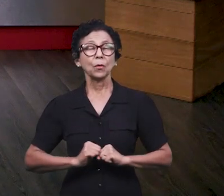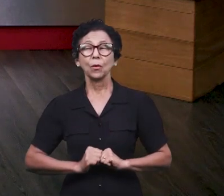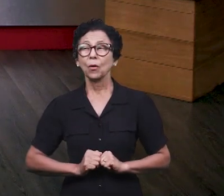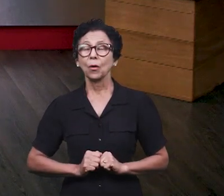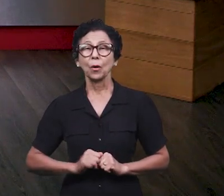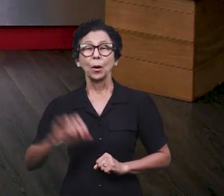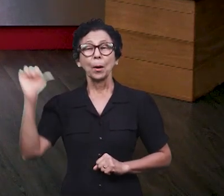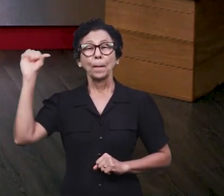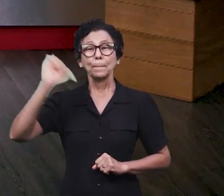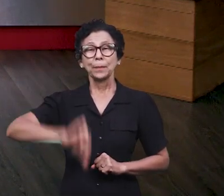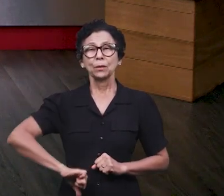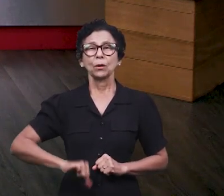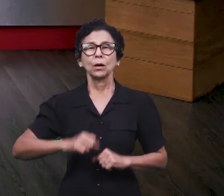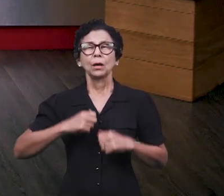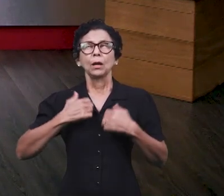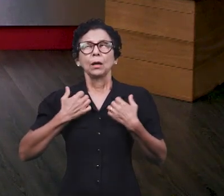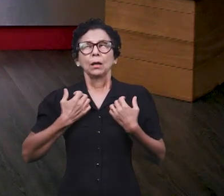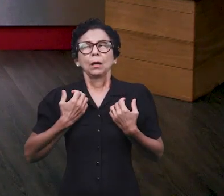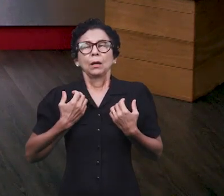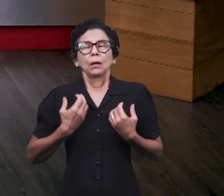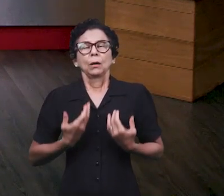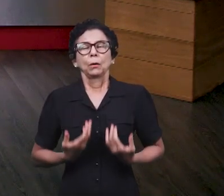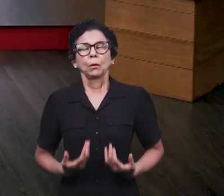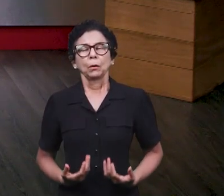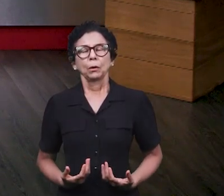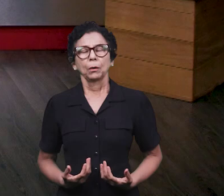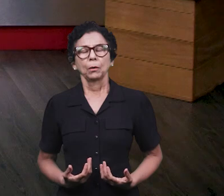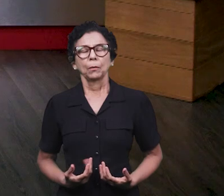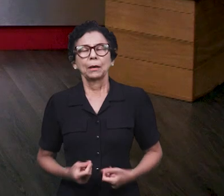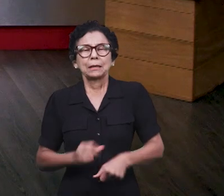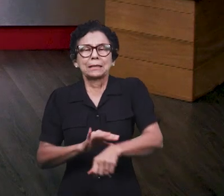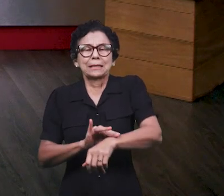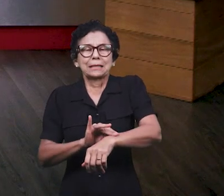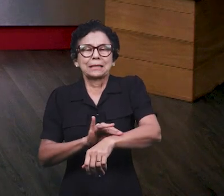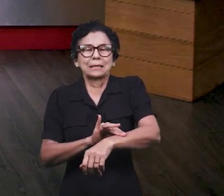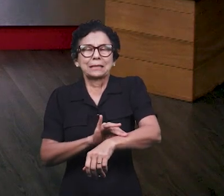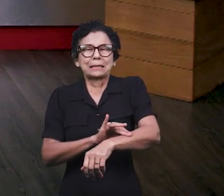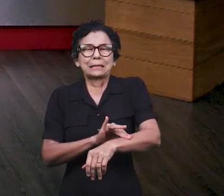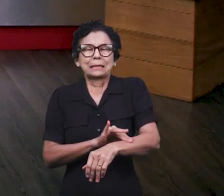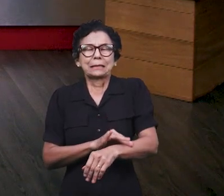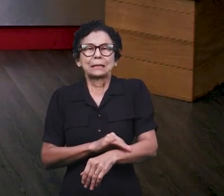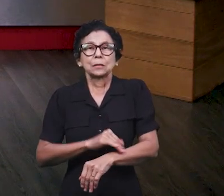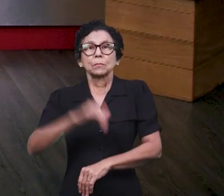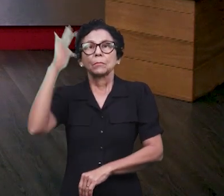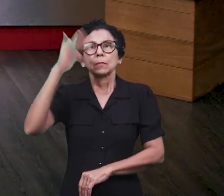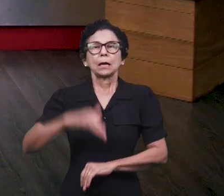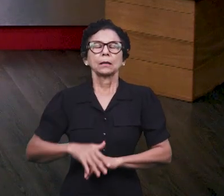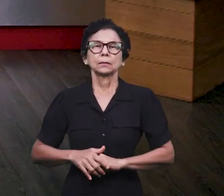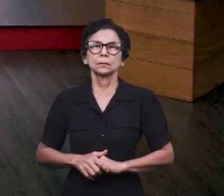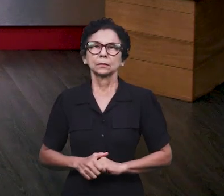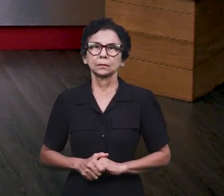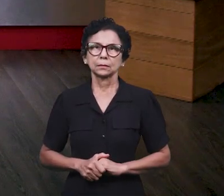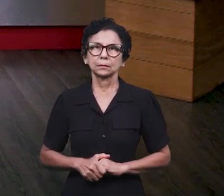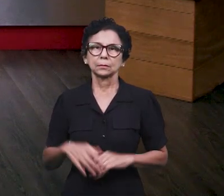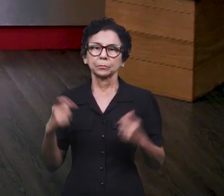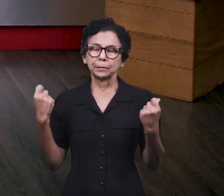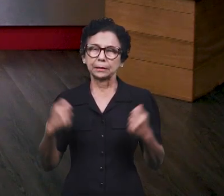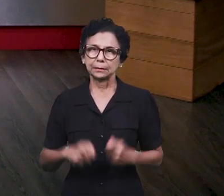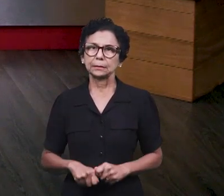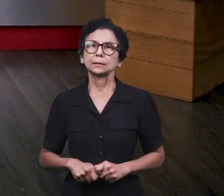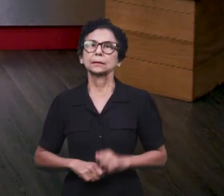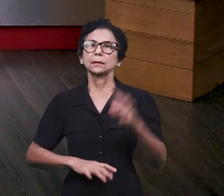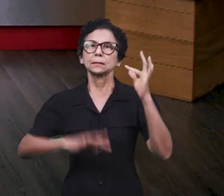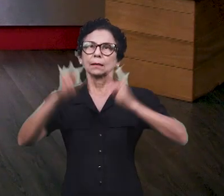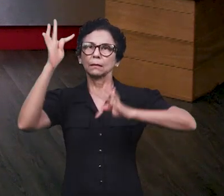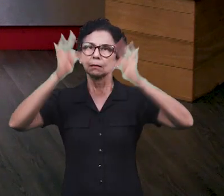disposição para exercícios e aumenta a sensibilidade do corpo. Ela deve ser detectada devidamente, tratada, né,